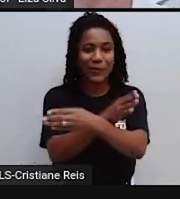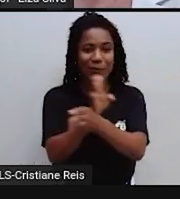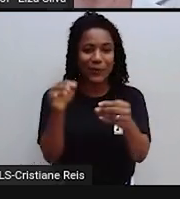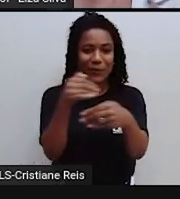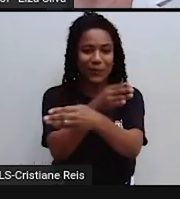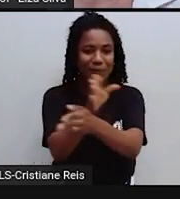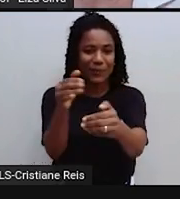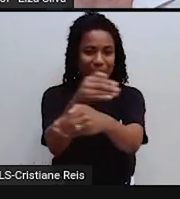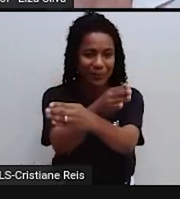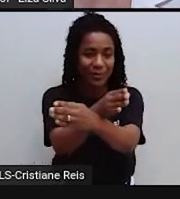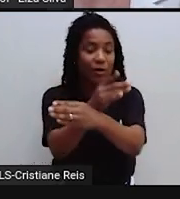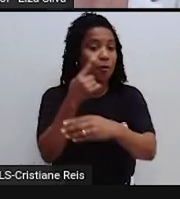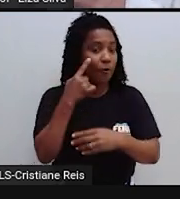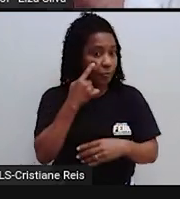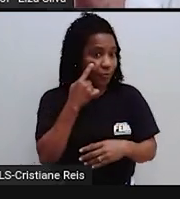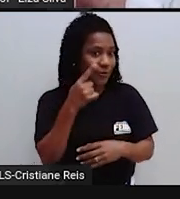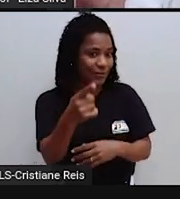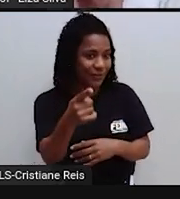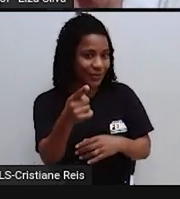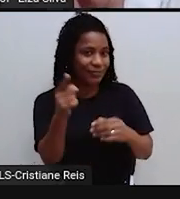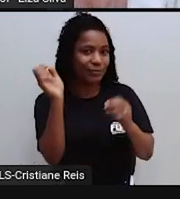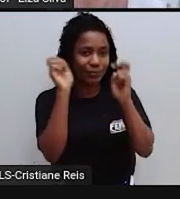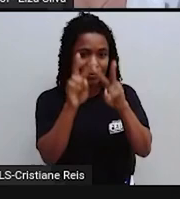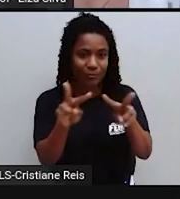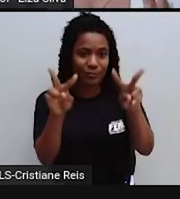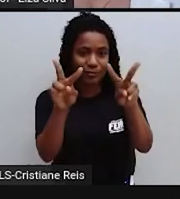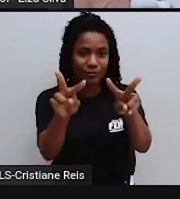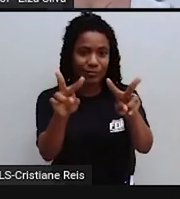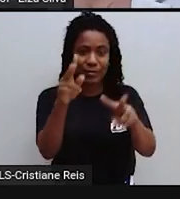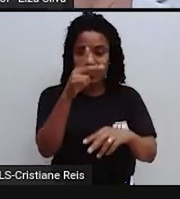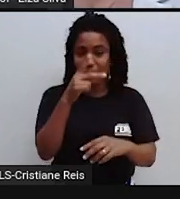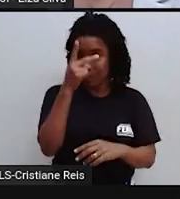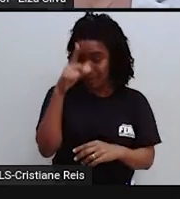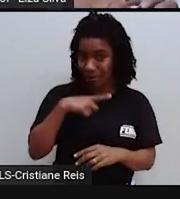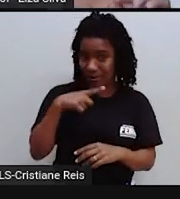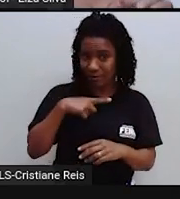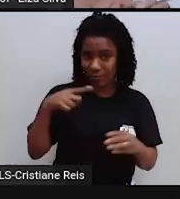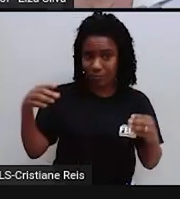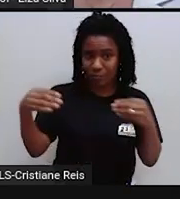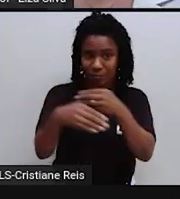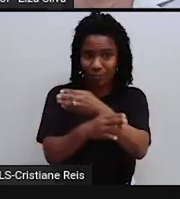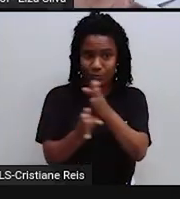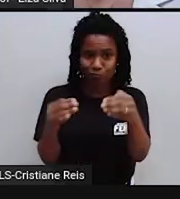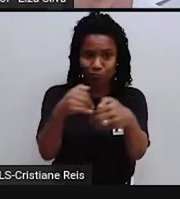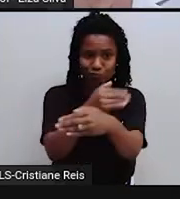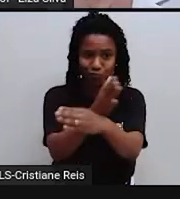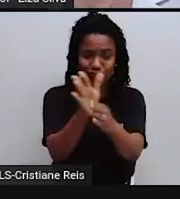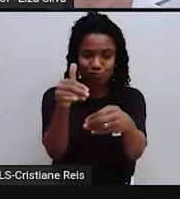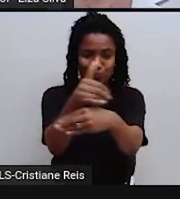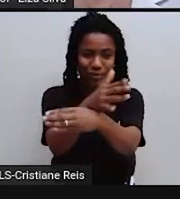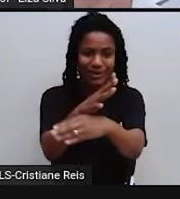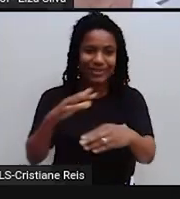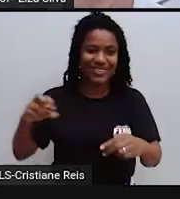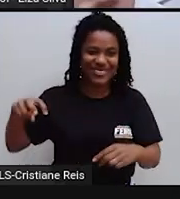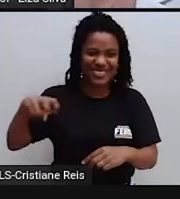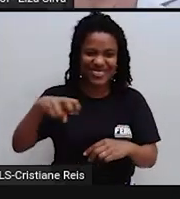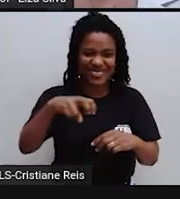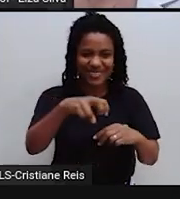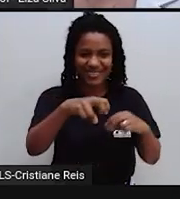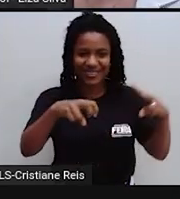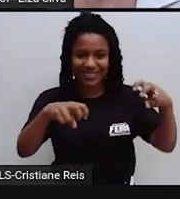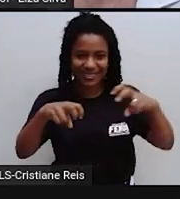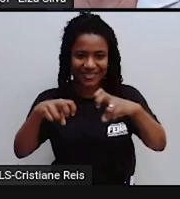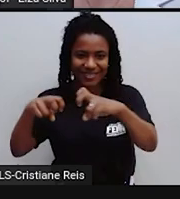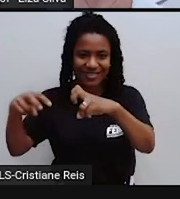vão visualizar uma perseguição de uns bichinhos e vocês deverão procurar